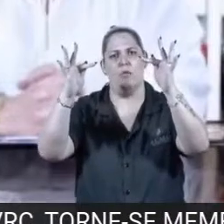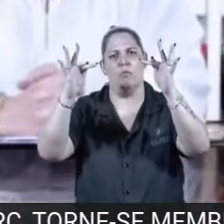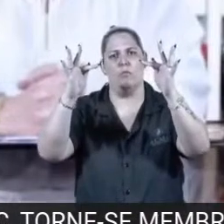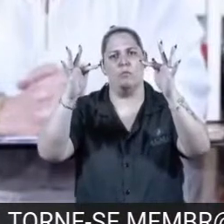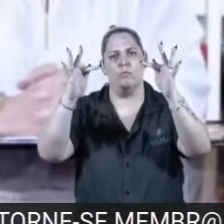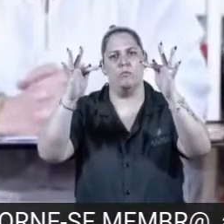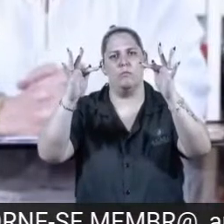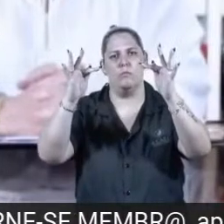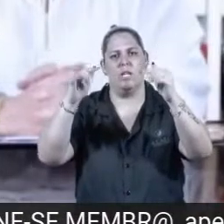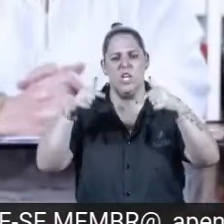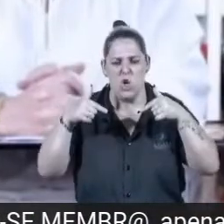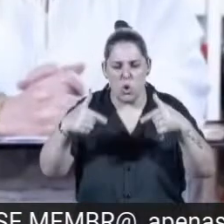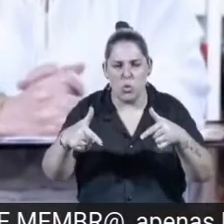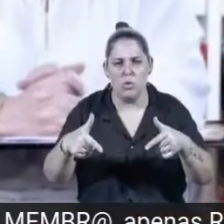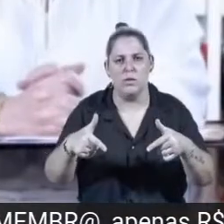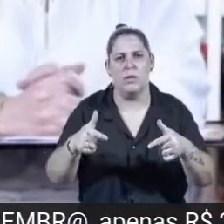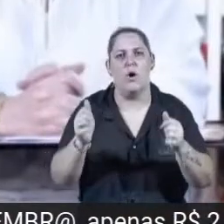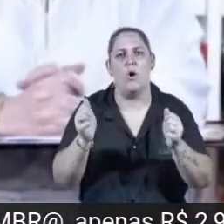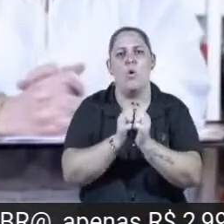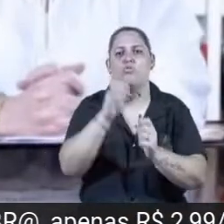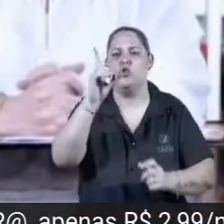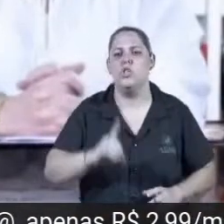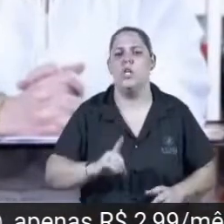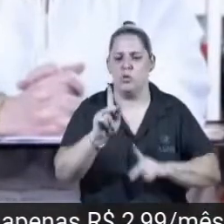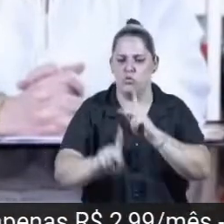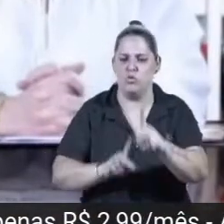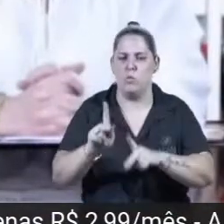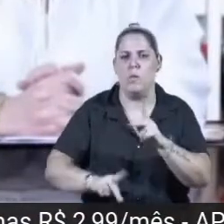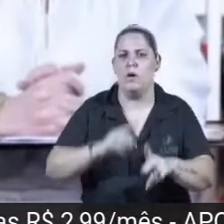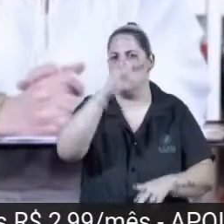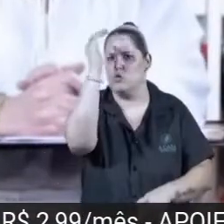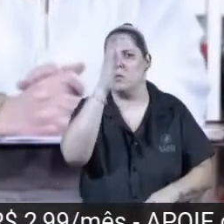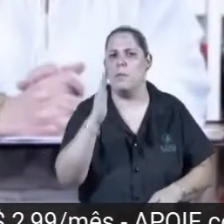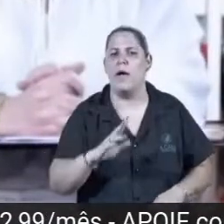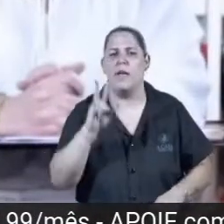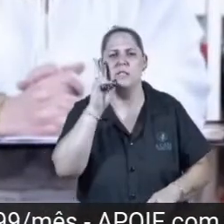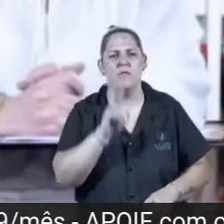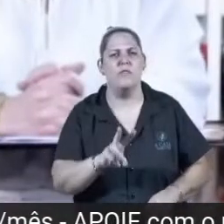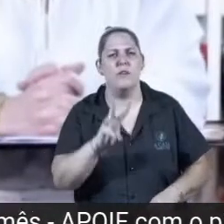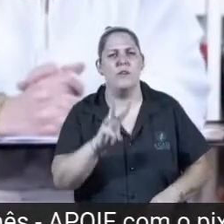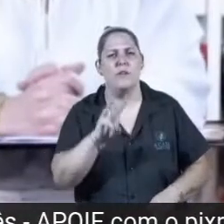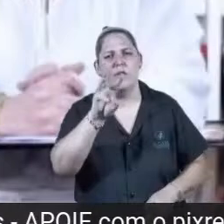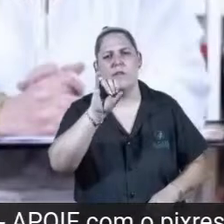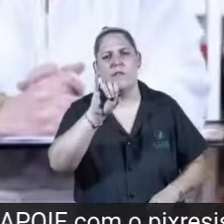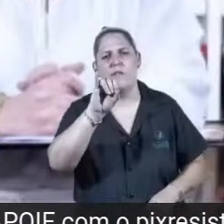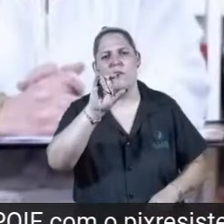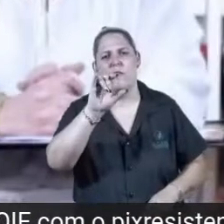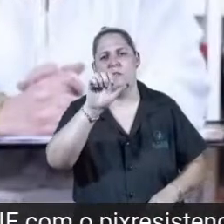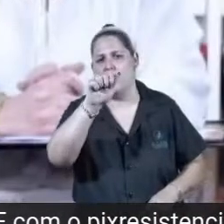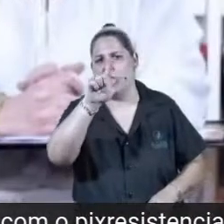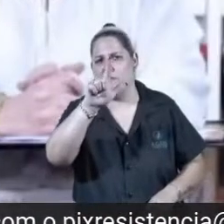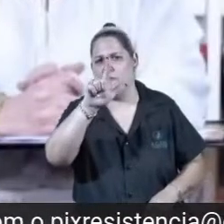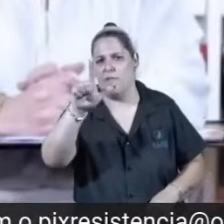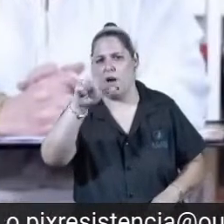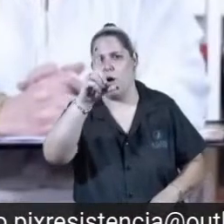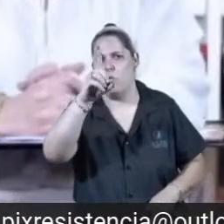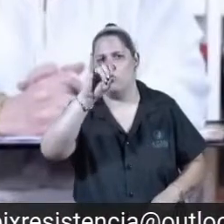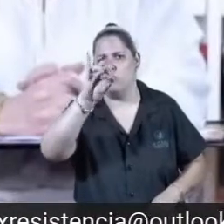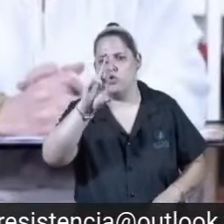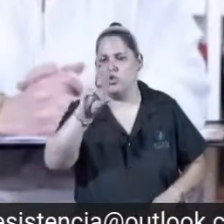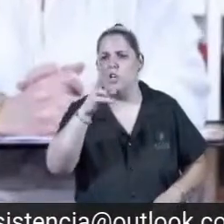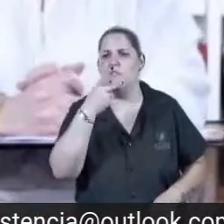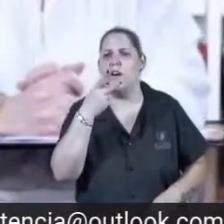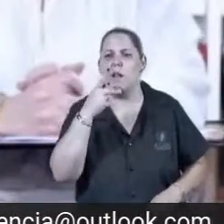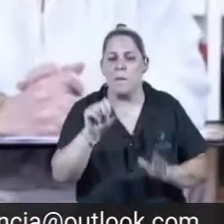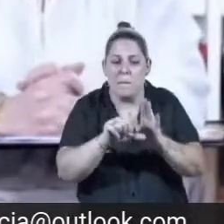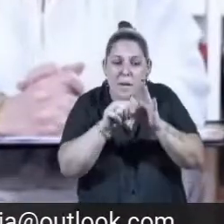país. Eu vi o Valdir Pires dizer no discurso de entrada dele no PT que, pela primeira vez,